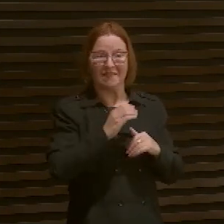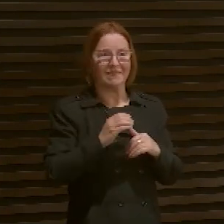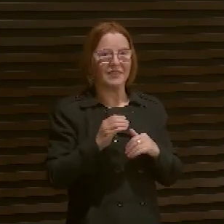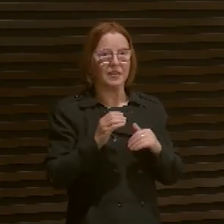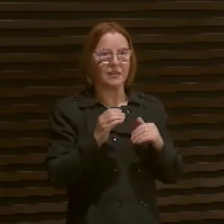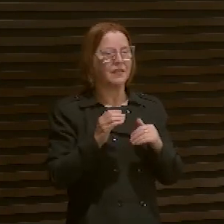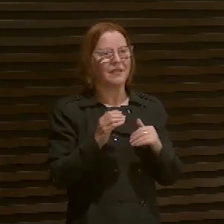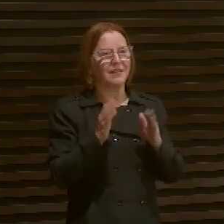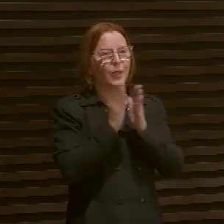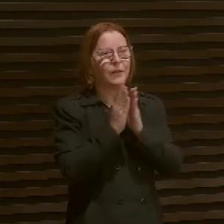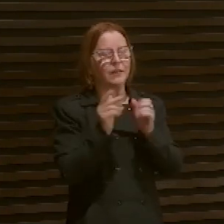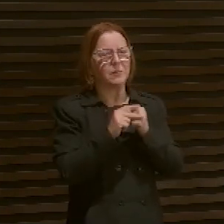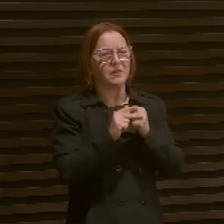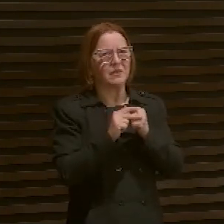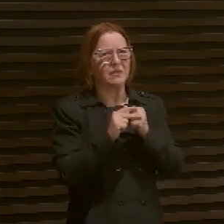Salva-me, Senhor!